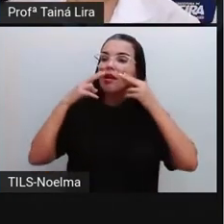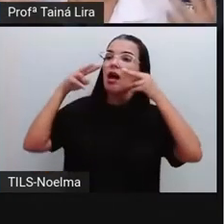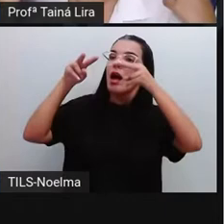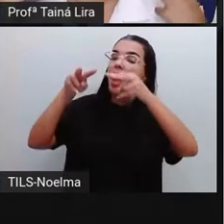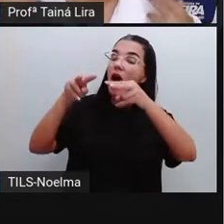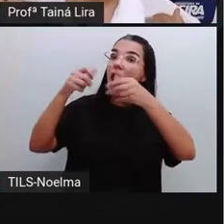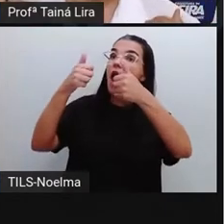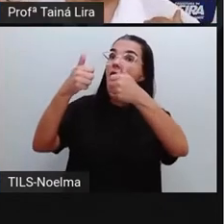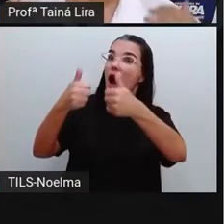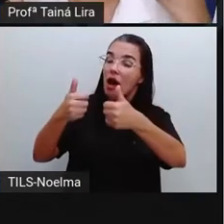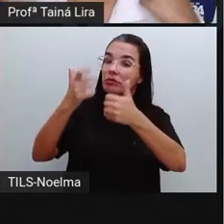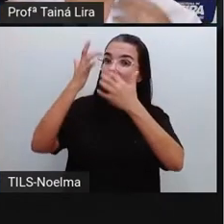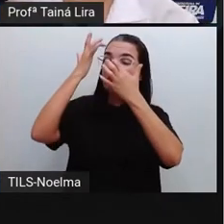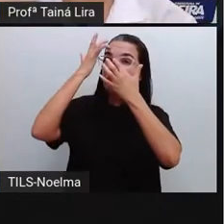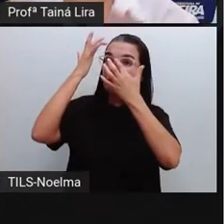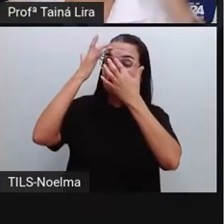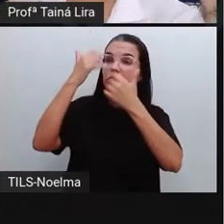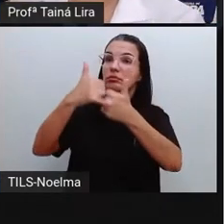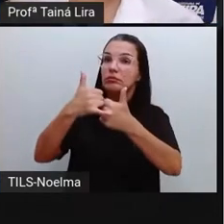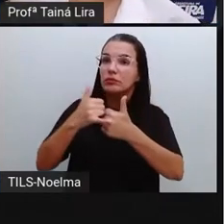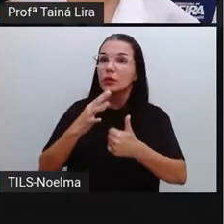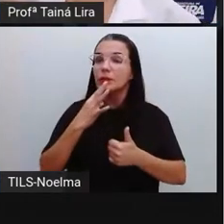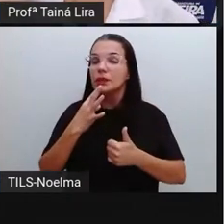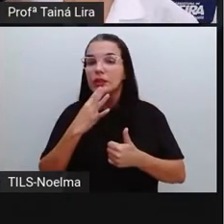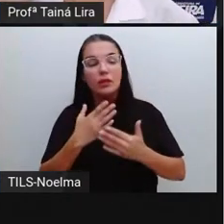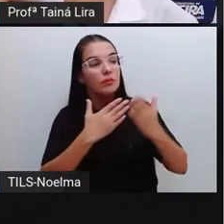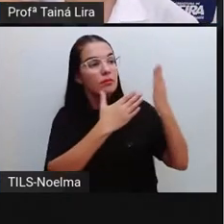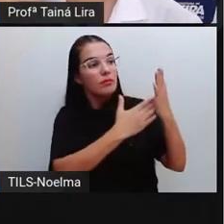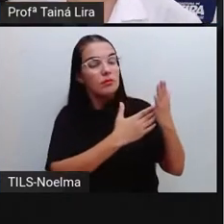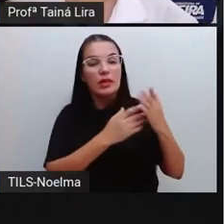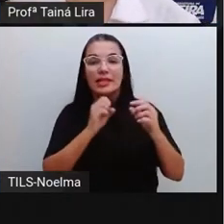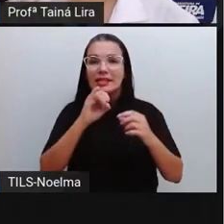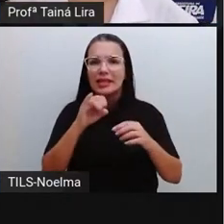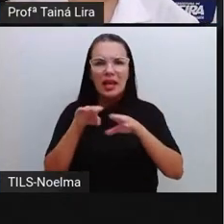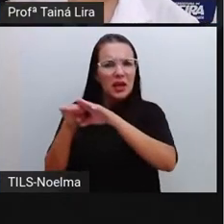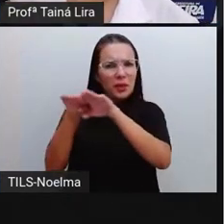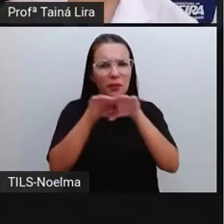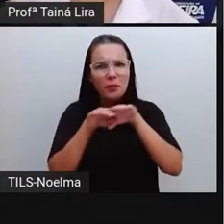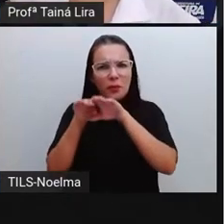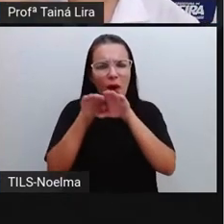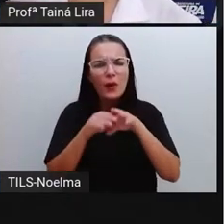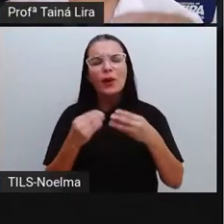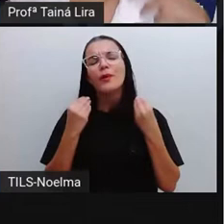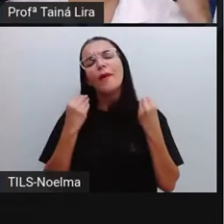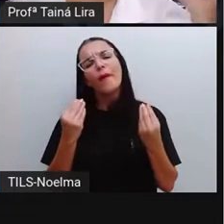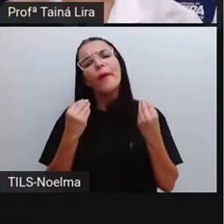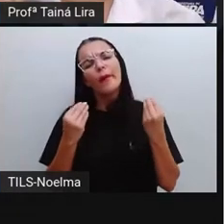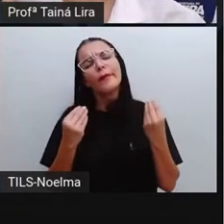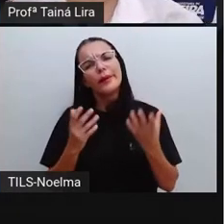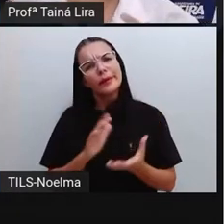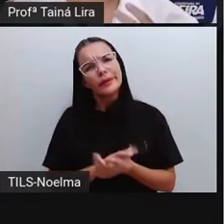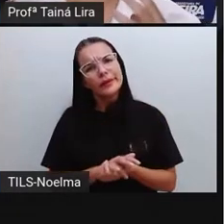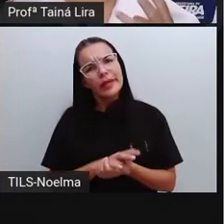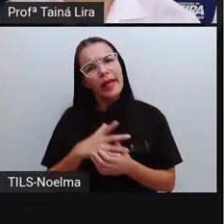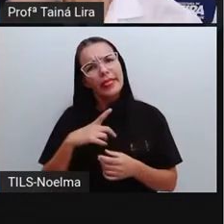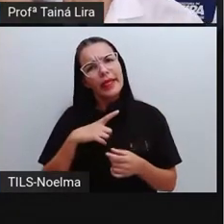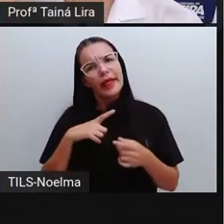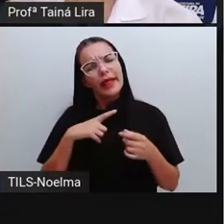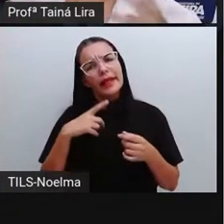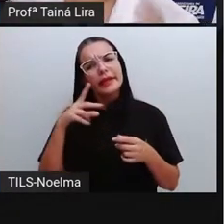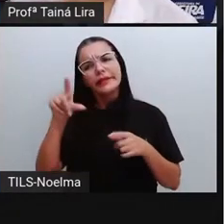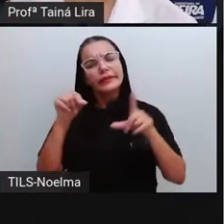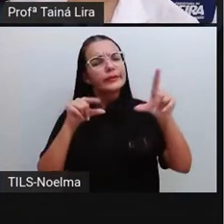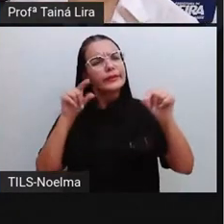ele não tivesse, né, essa maneira de pensar no sentido tecnológico, né, eu vou pensar em um sistema